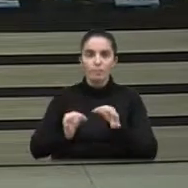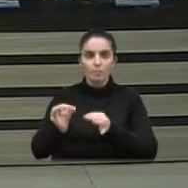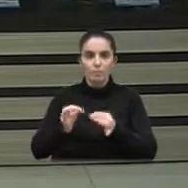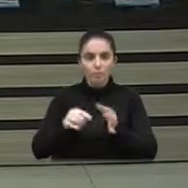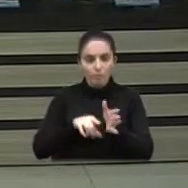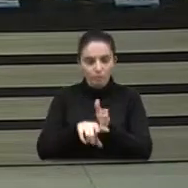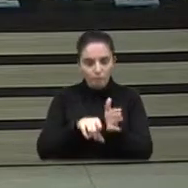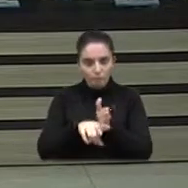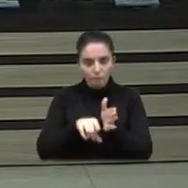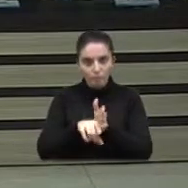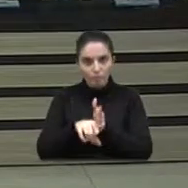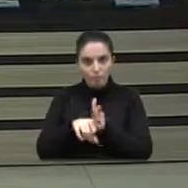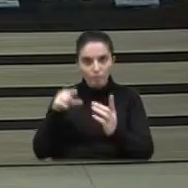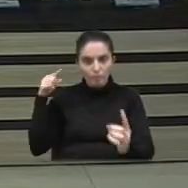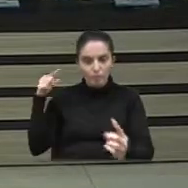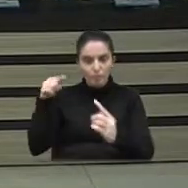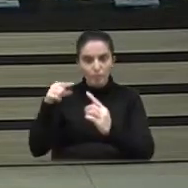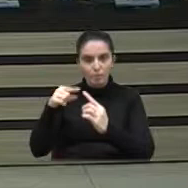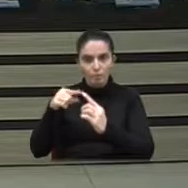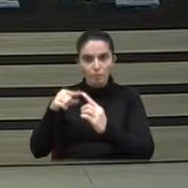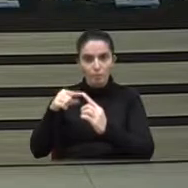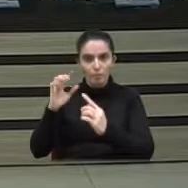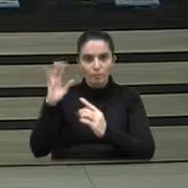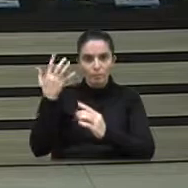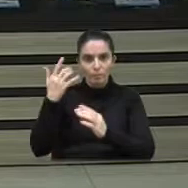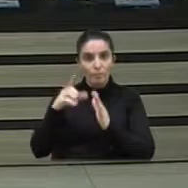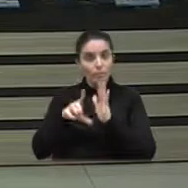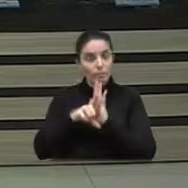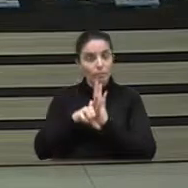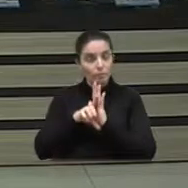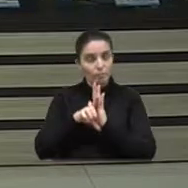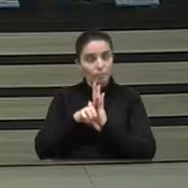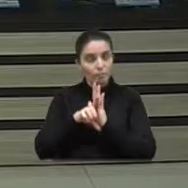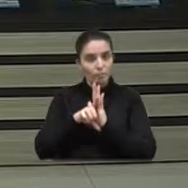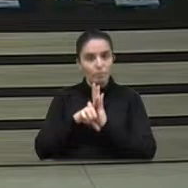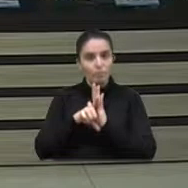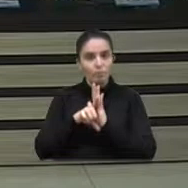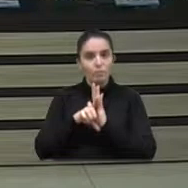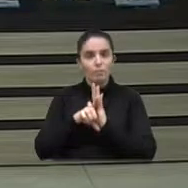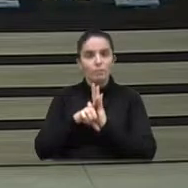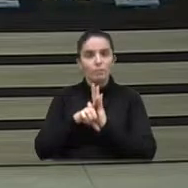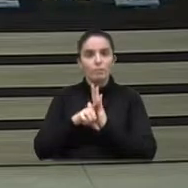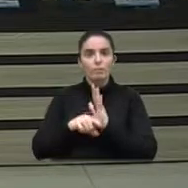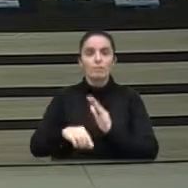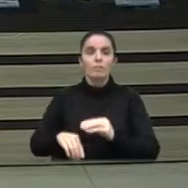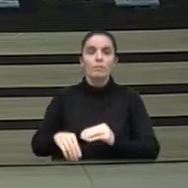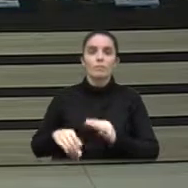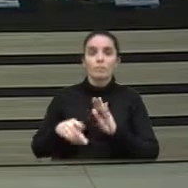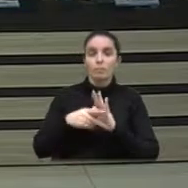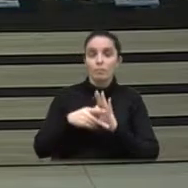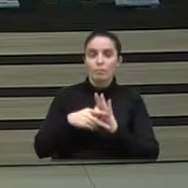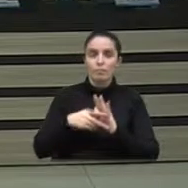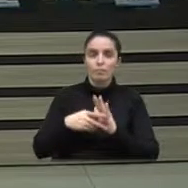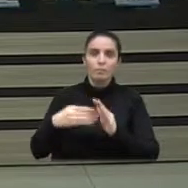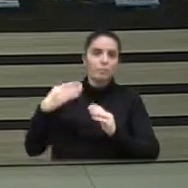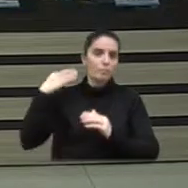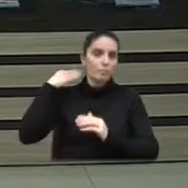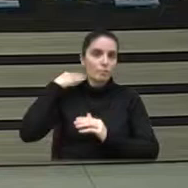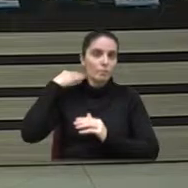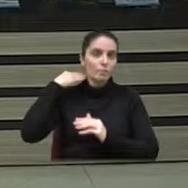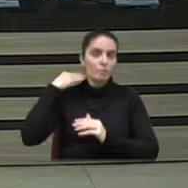estudos visando o cumprimento das legislações referentes às agências